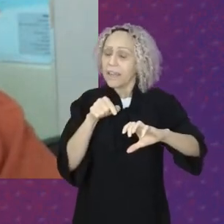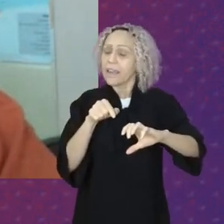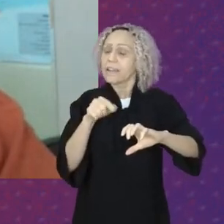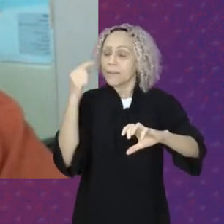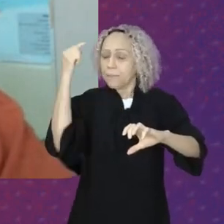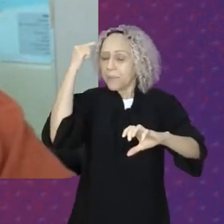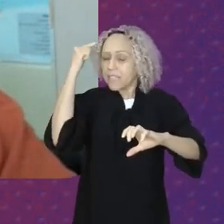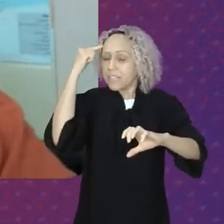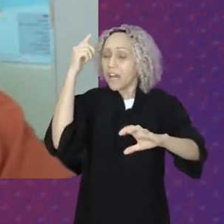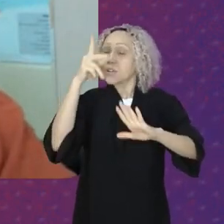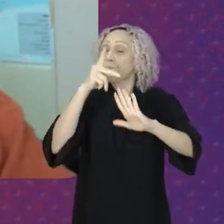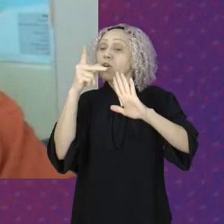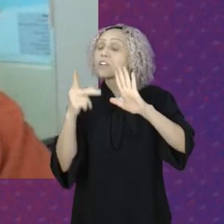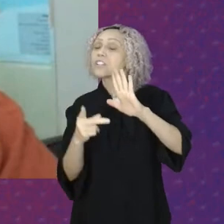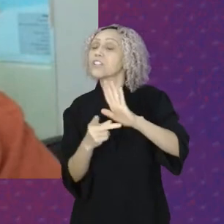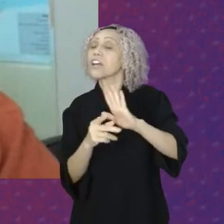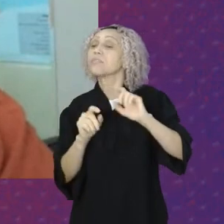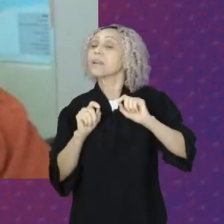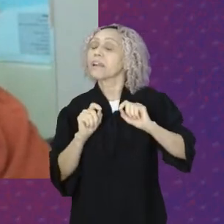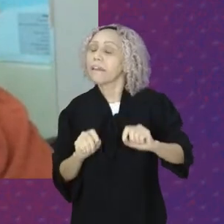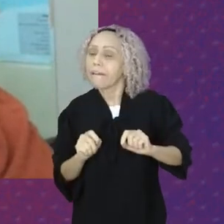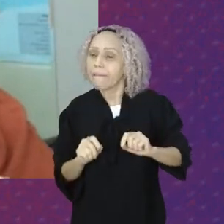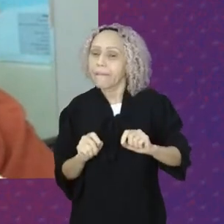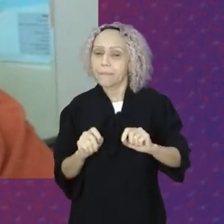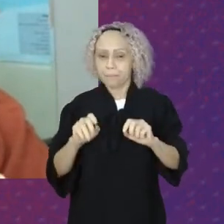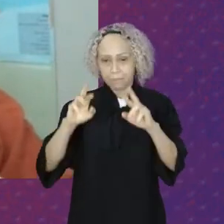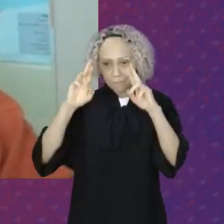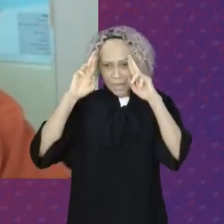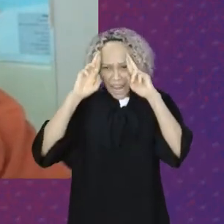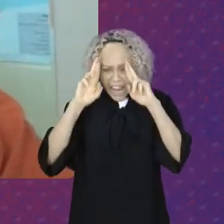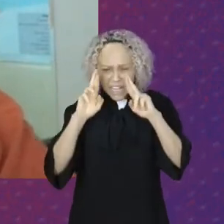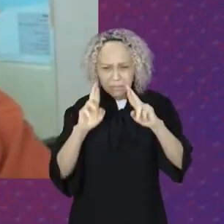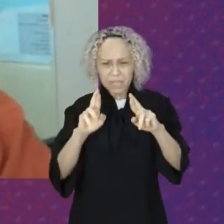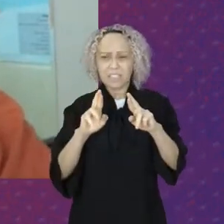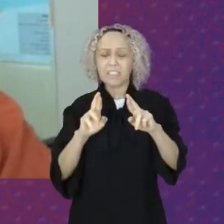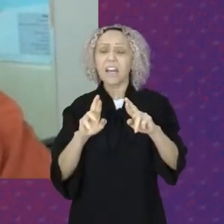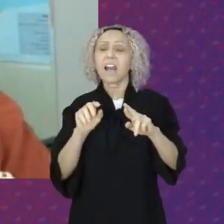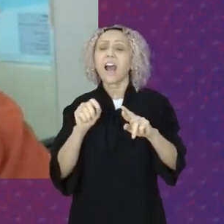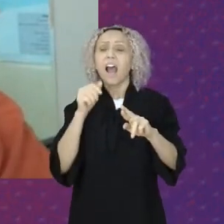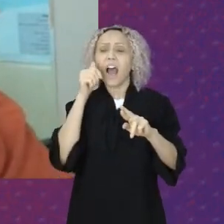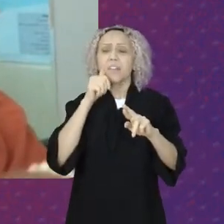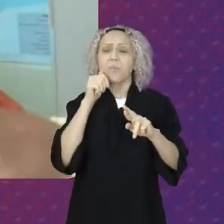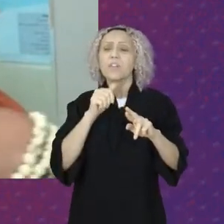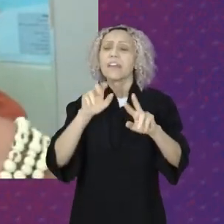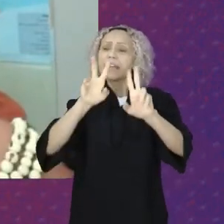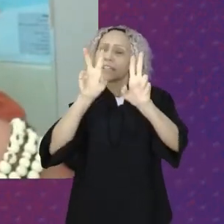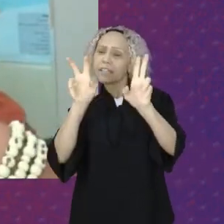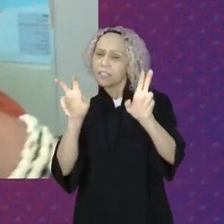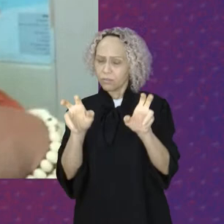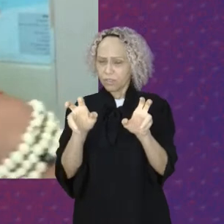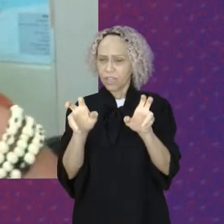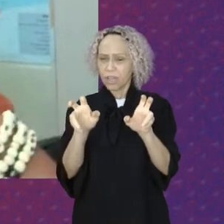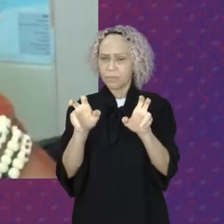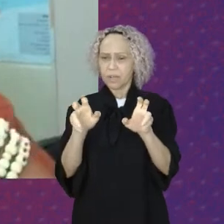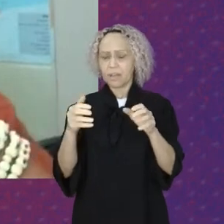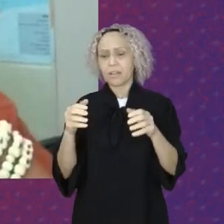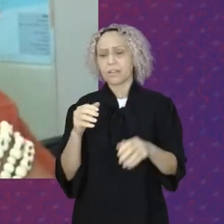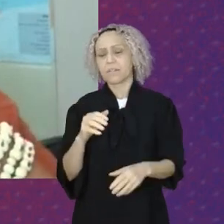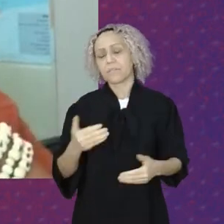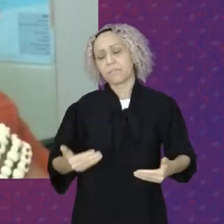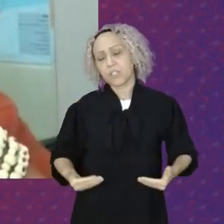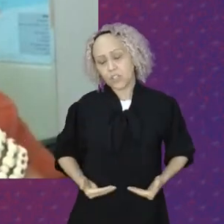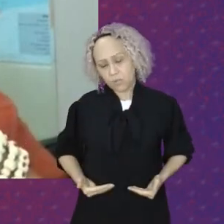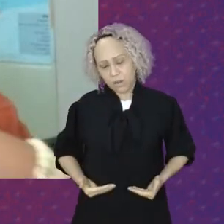sobre a questão da luta pela dignidade menstrual. Você só sabe colocar a pauta que te atinge se